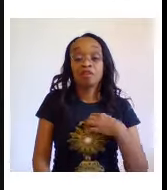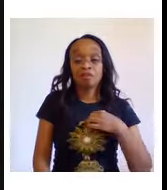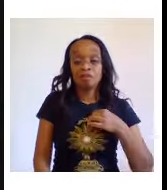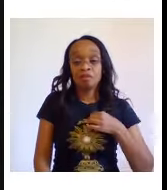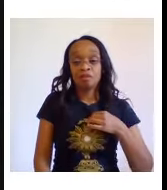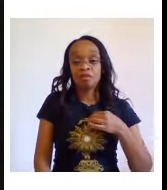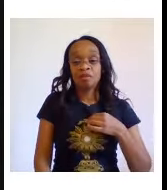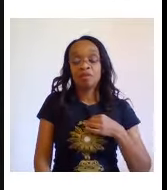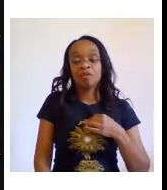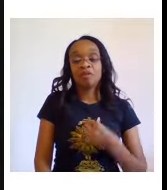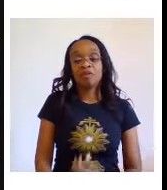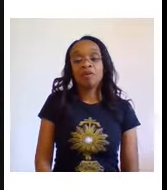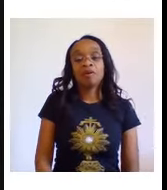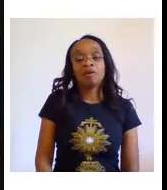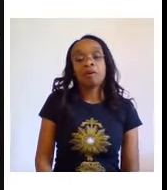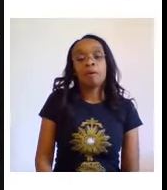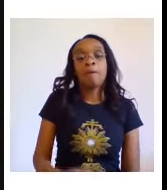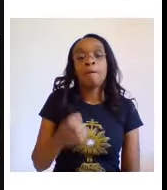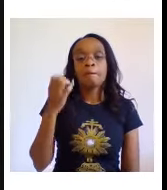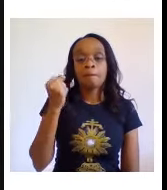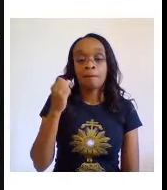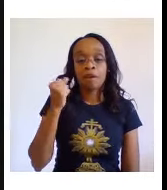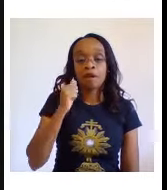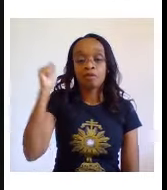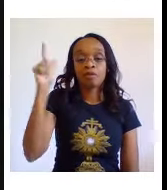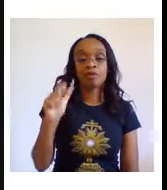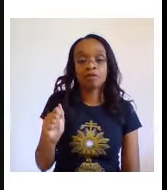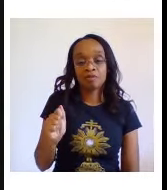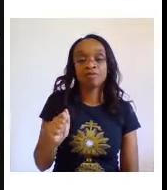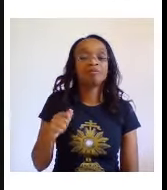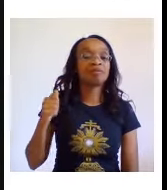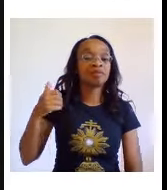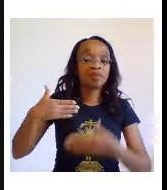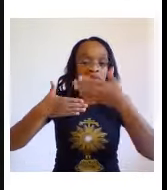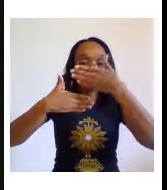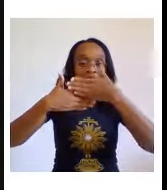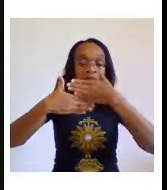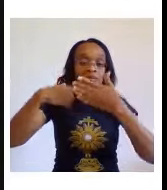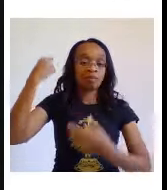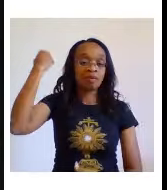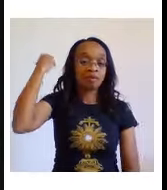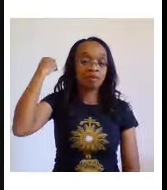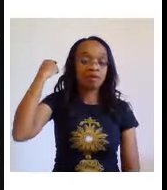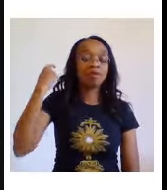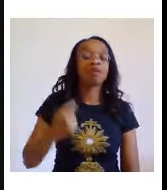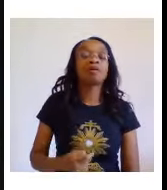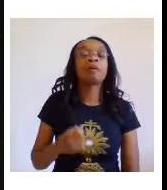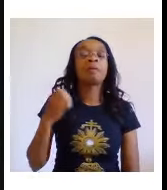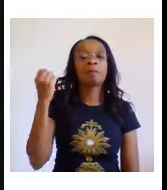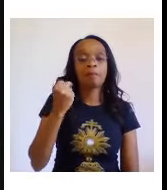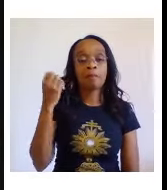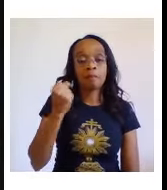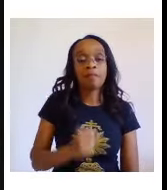listas branco e azul, e atrás de mim tem uma parede branca. Dr. Lincoln, obrigado pela